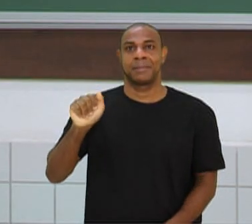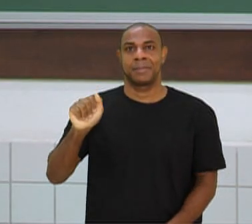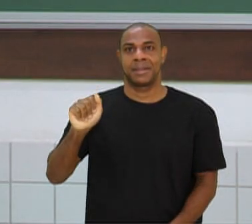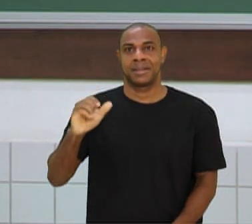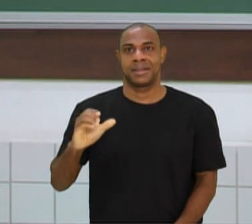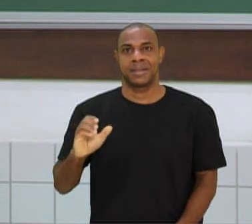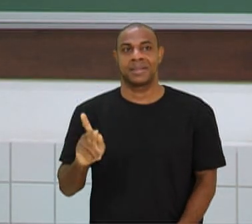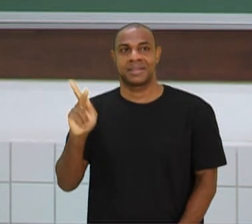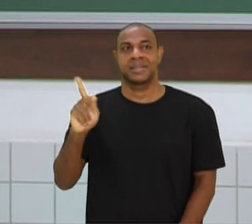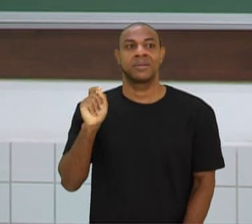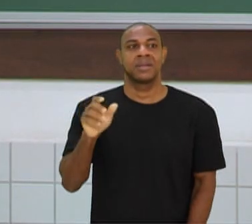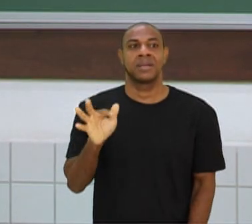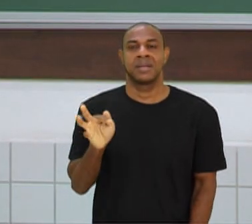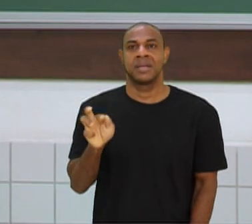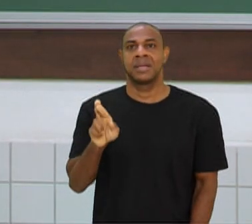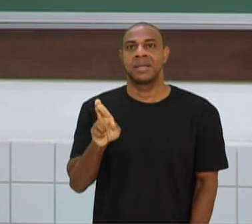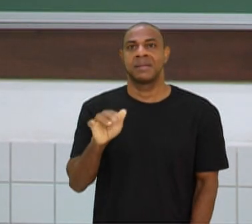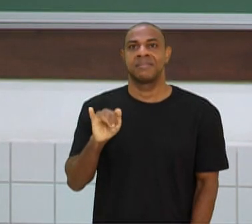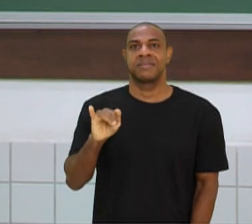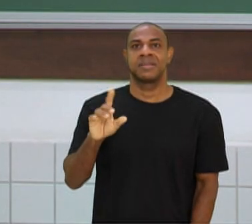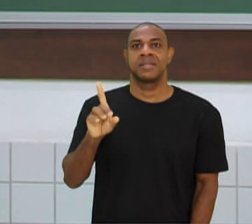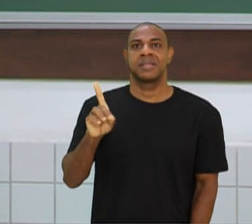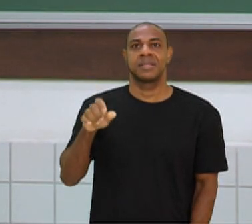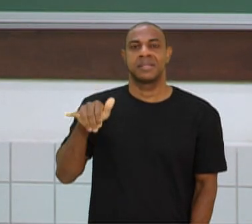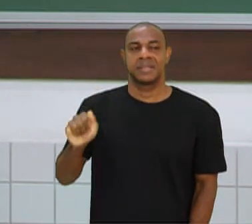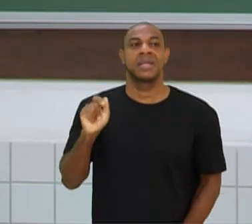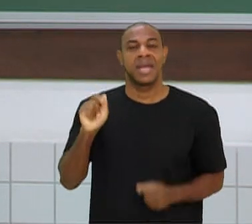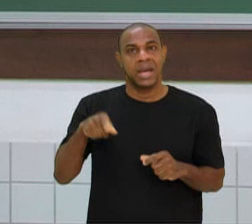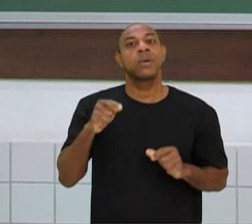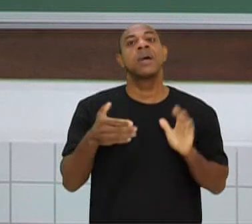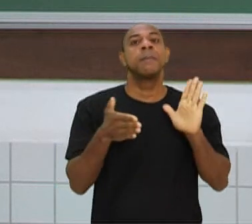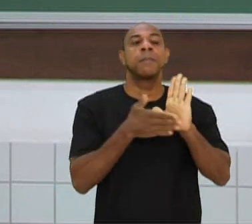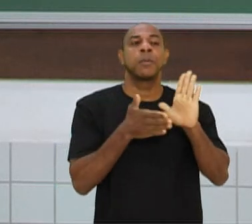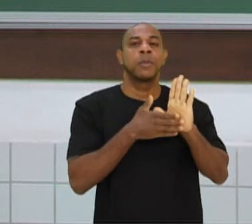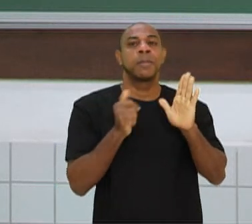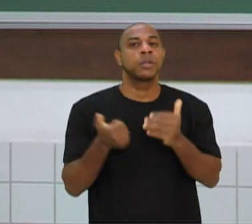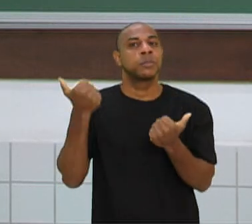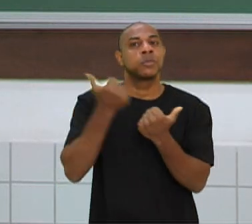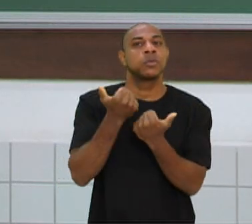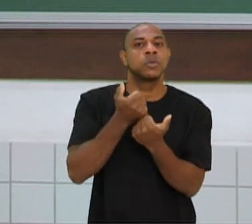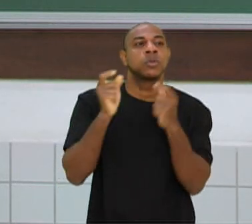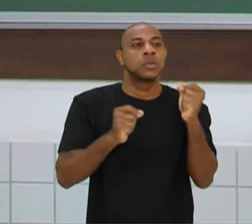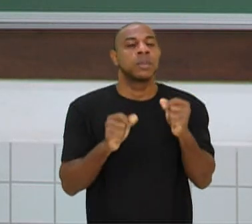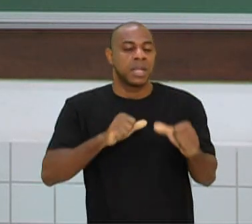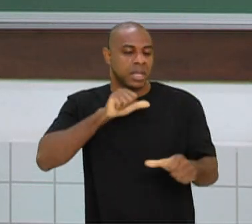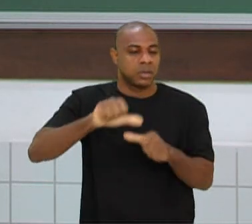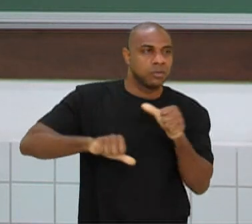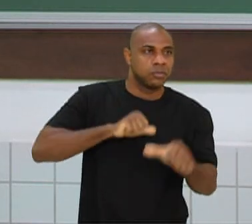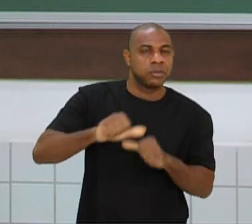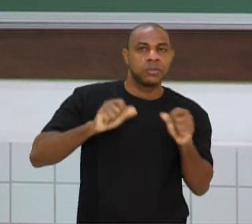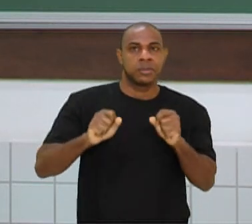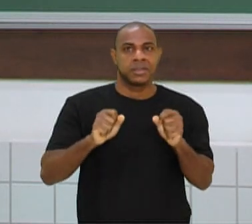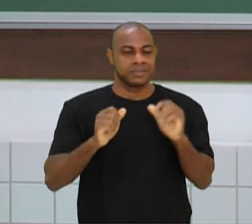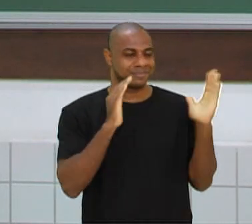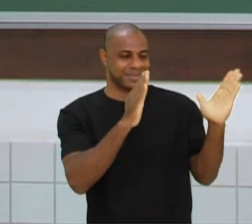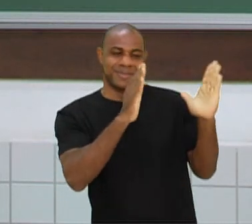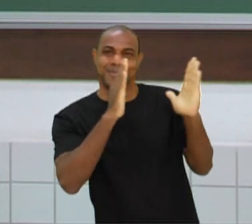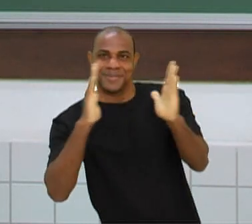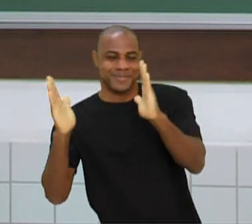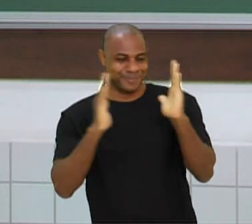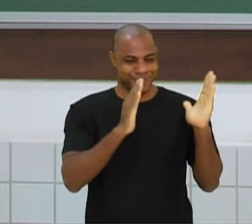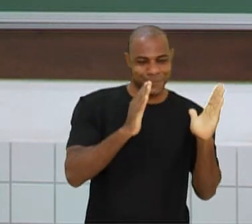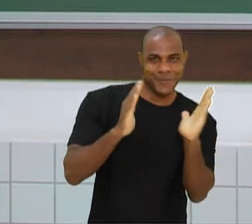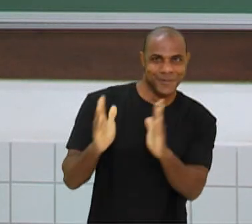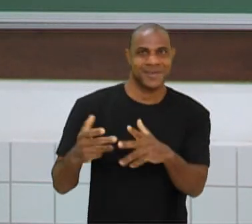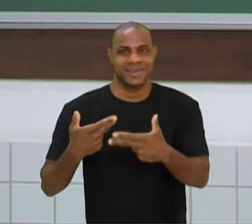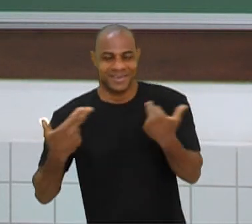quê? A Black Friday, na verdade, foi uma proposta para substituir, para renovar os estoques das lojas.